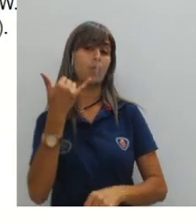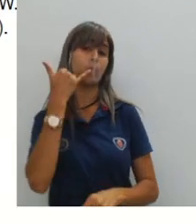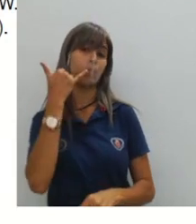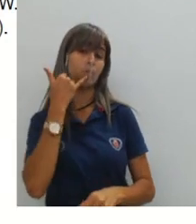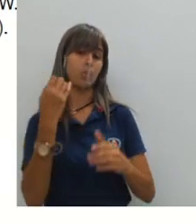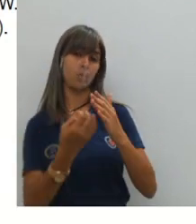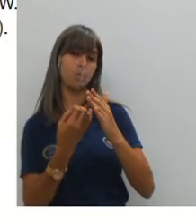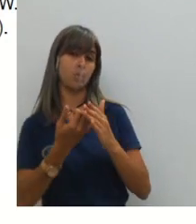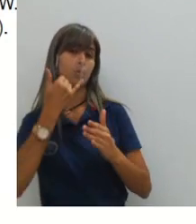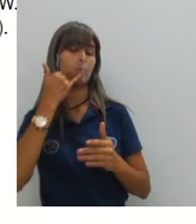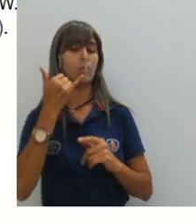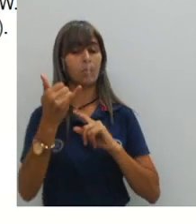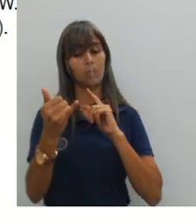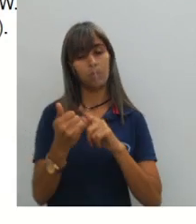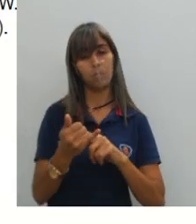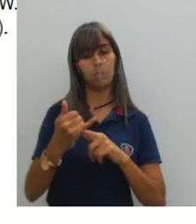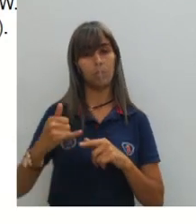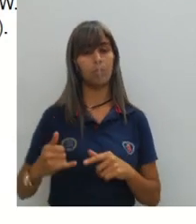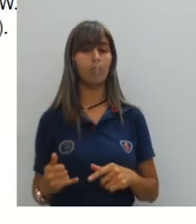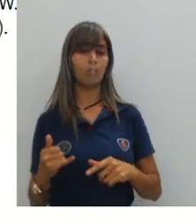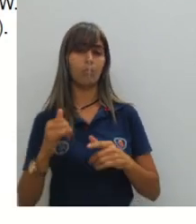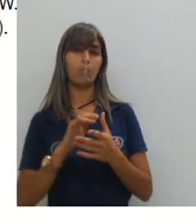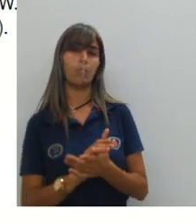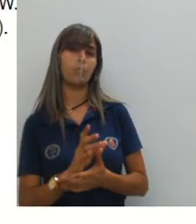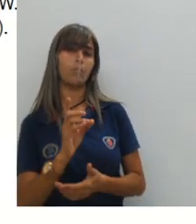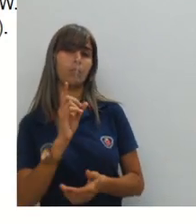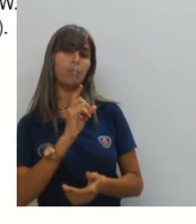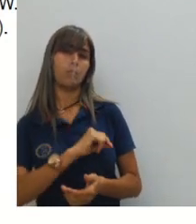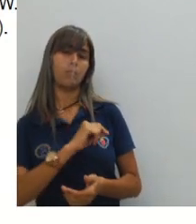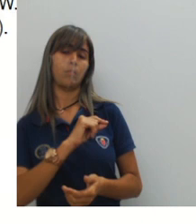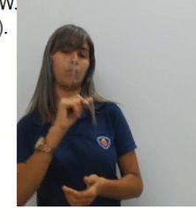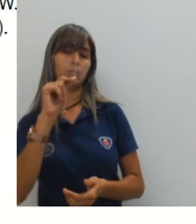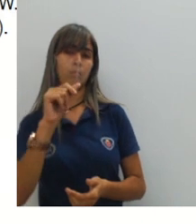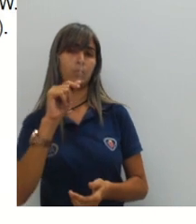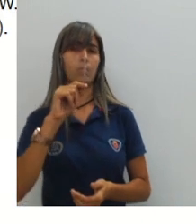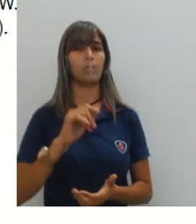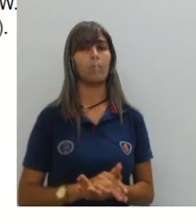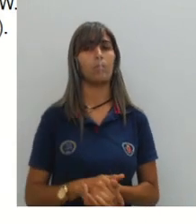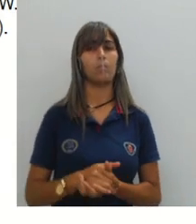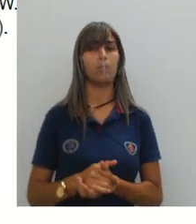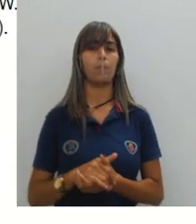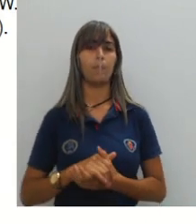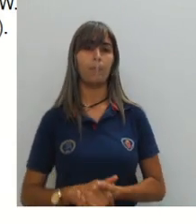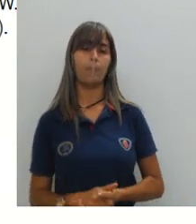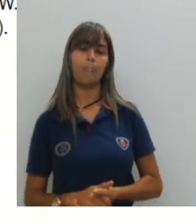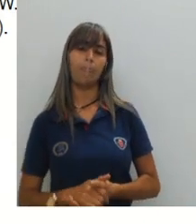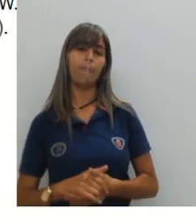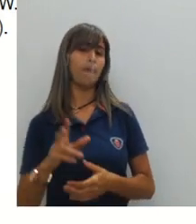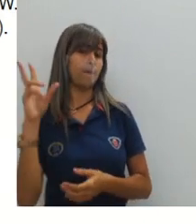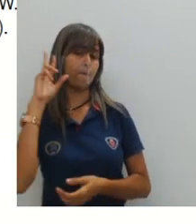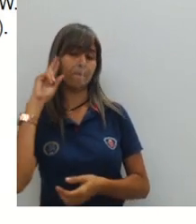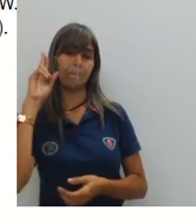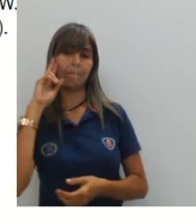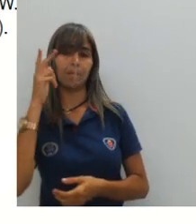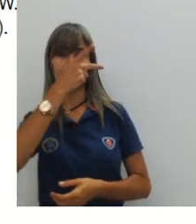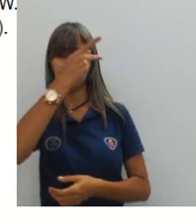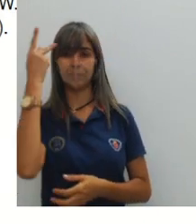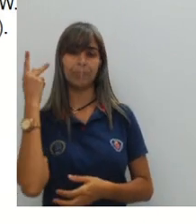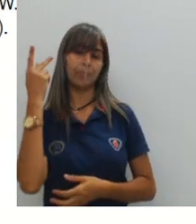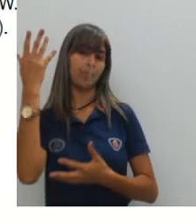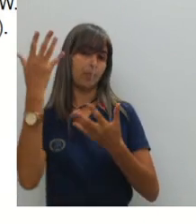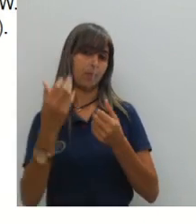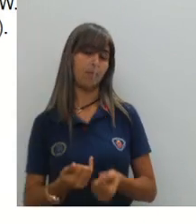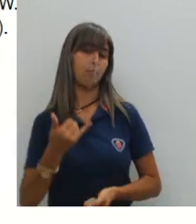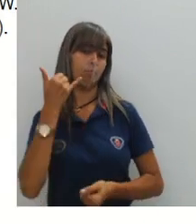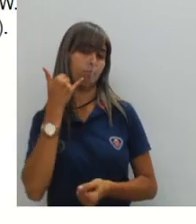ou para seu celular ou pager. A remuneração para esse estado de alerta é irrisória ou inexistente. Gente, é muito comum, e as pessoas têm relatado, por